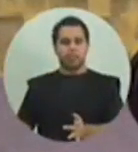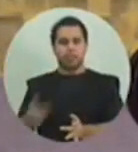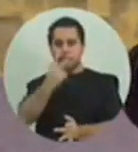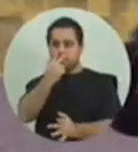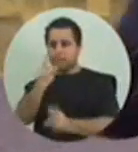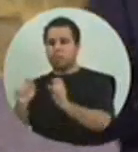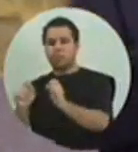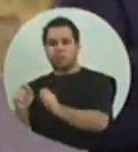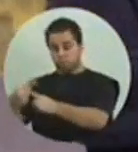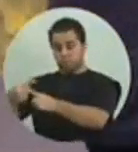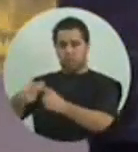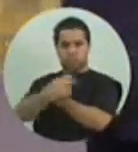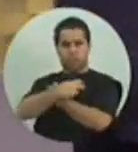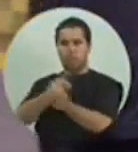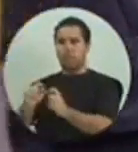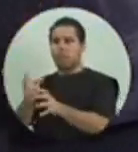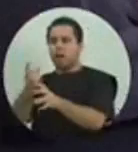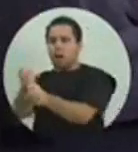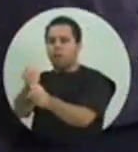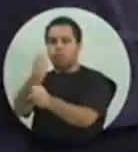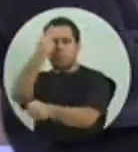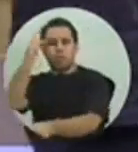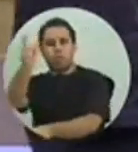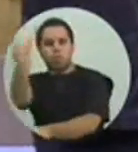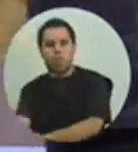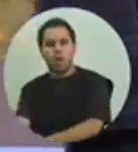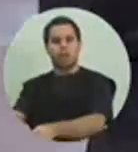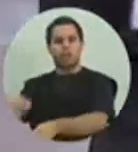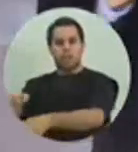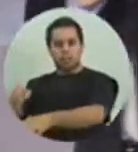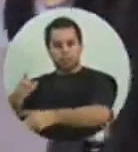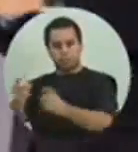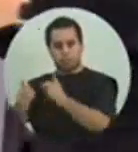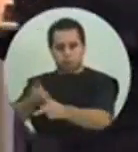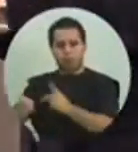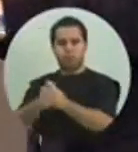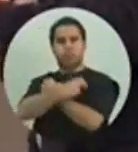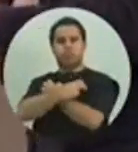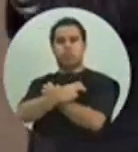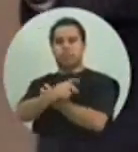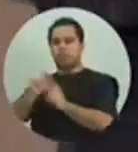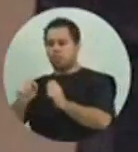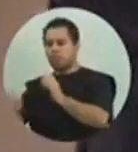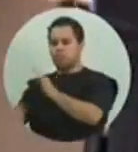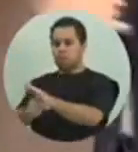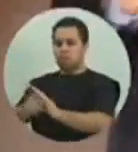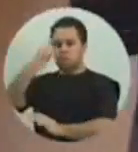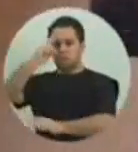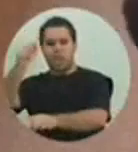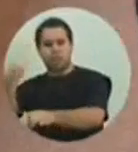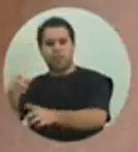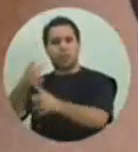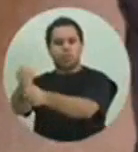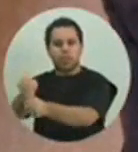isso. Para de colocar a tua confiança em pessoas, em coisas, em metodologias, em lugares,